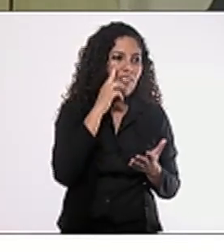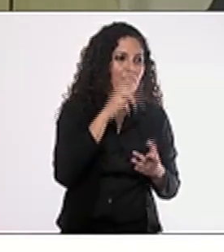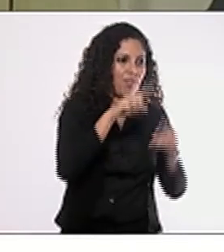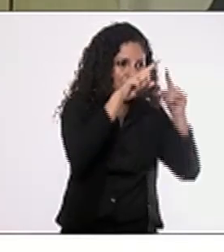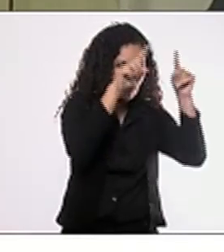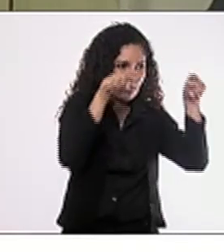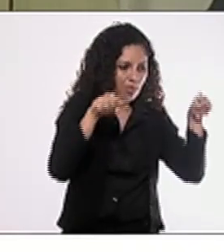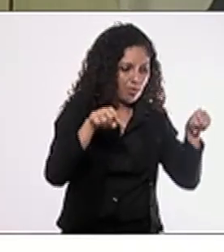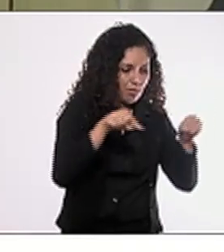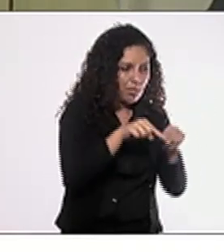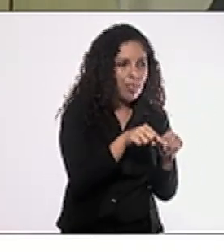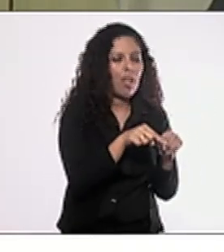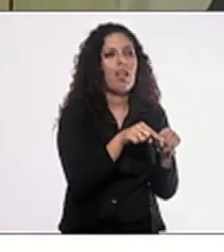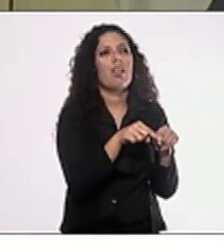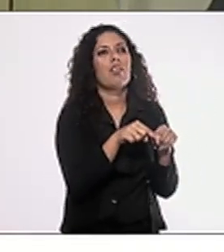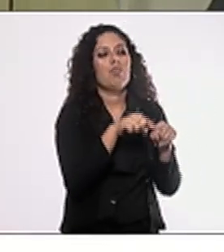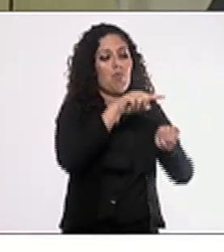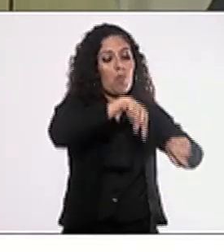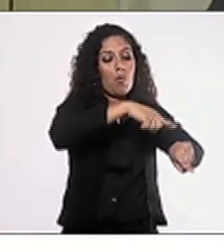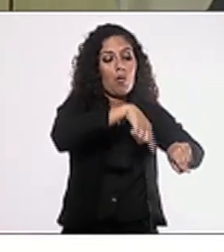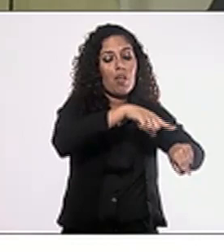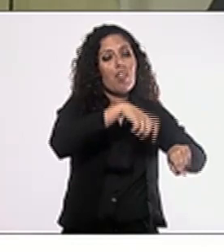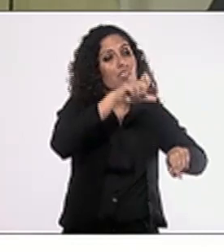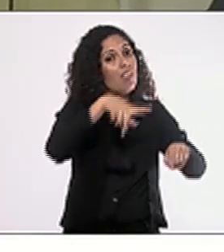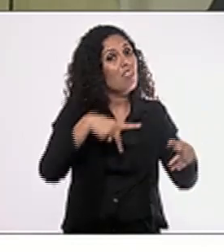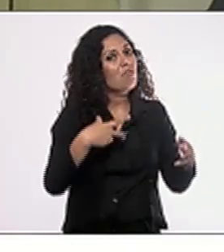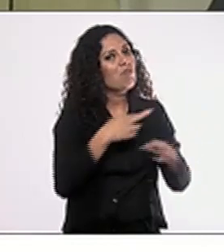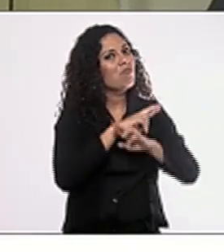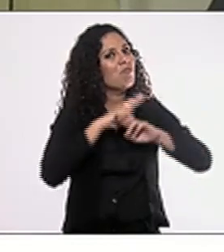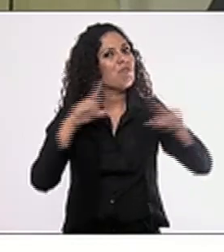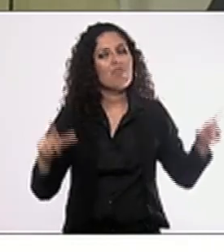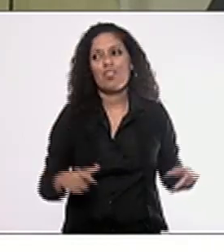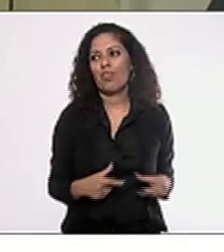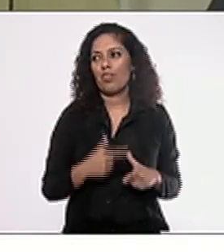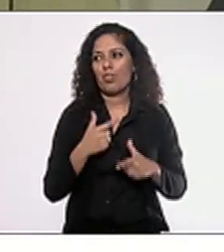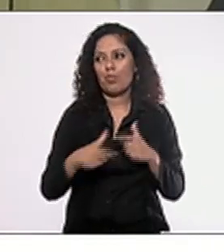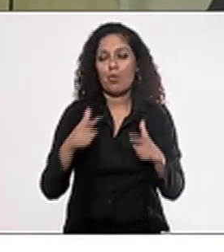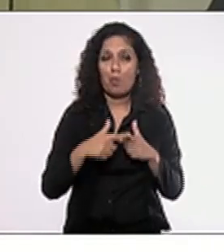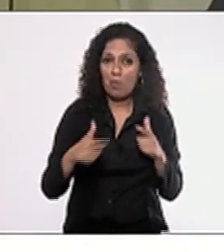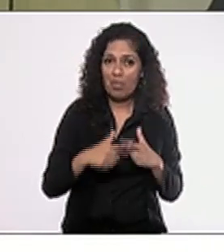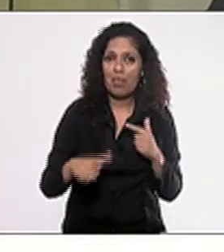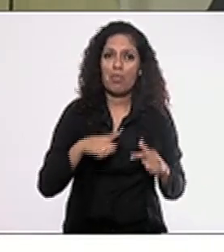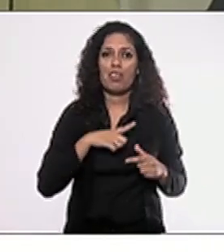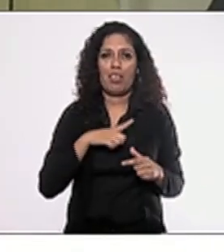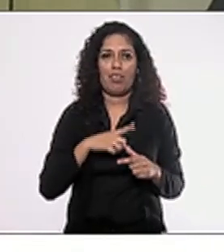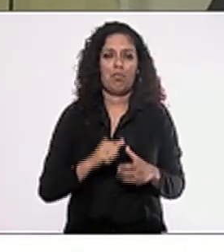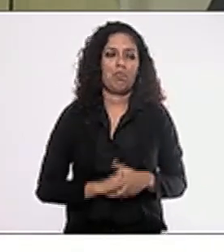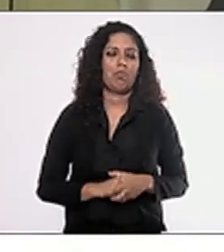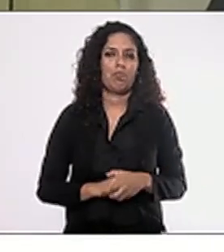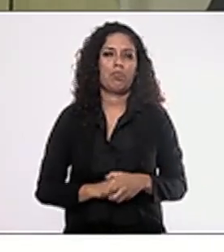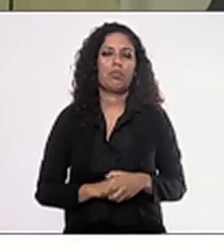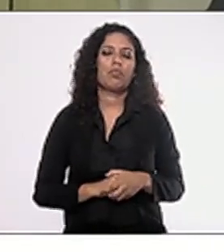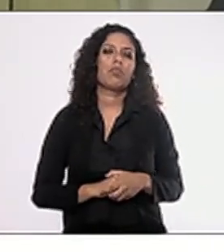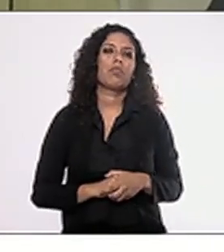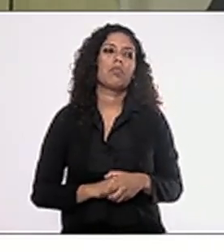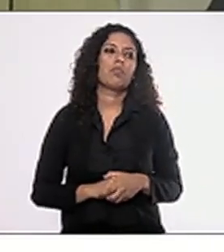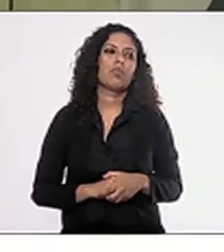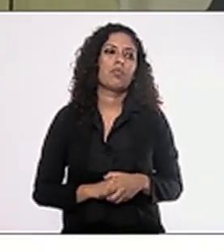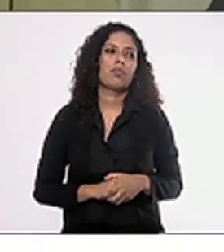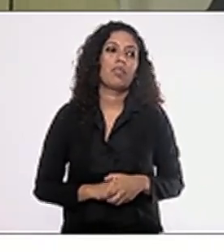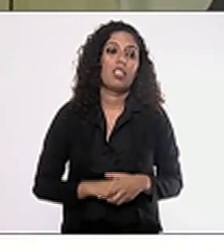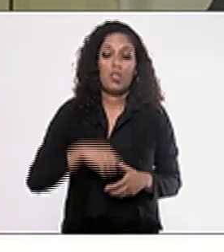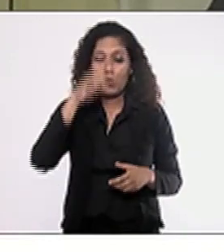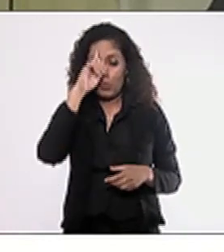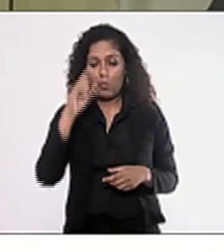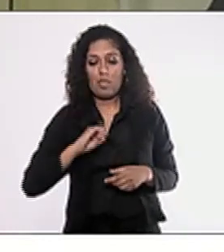hidrômetro, que normalmente é bem menos do que isso. Essa é a maior fonte de discussão das ações judiciais. Saber se ele